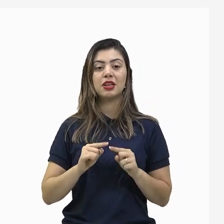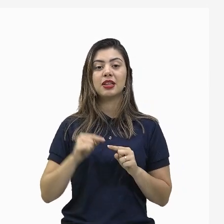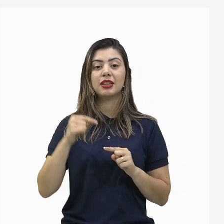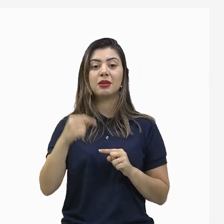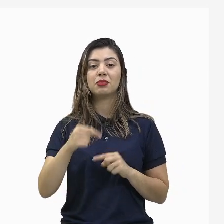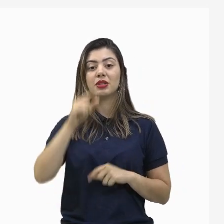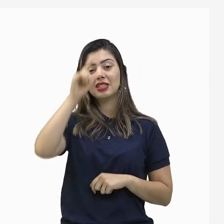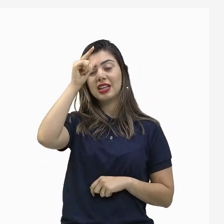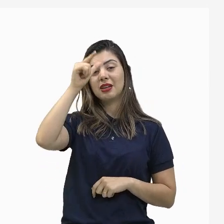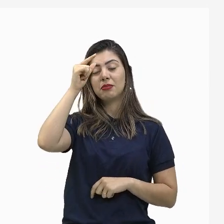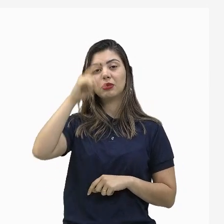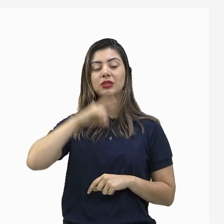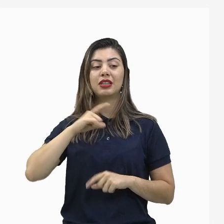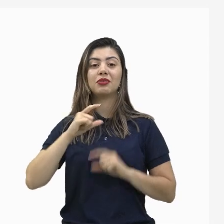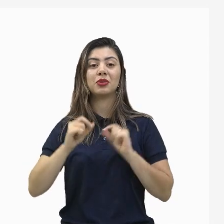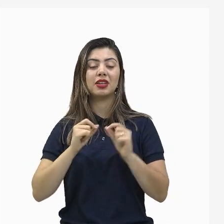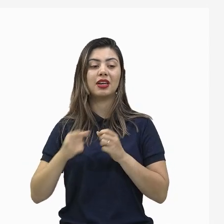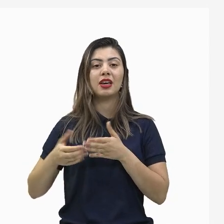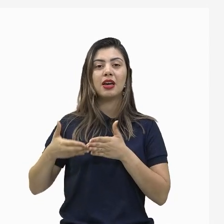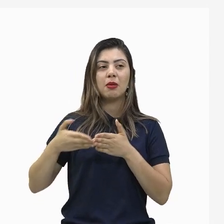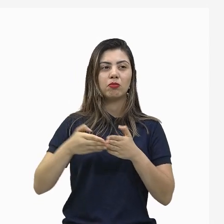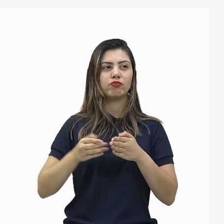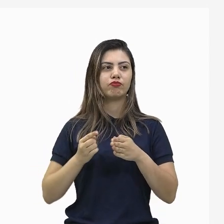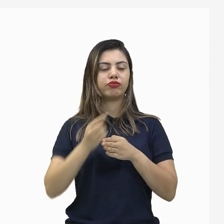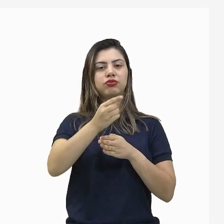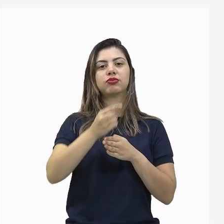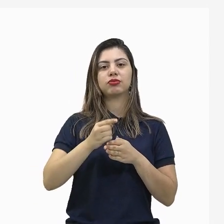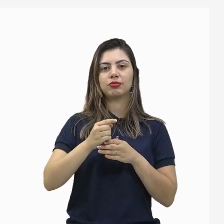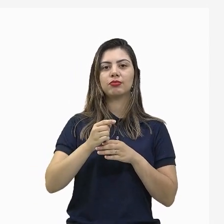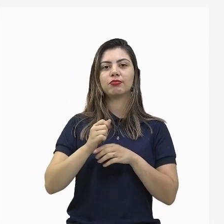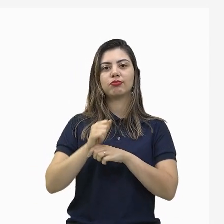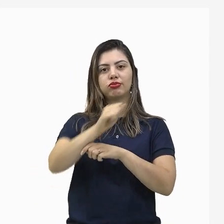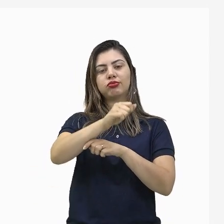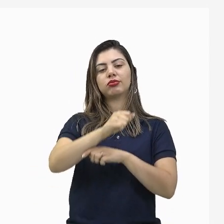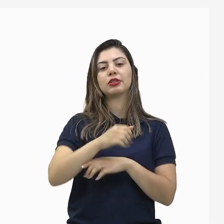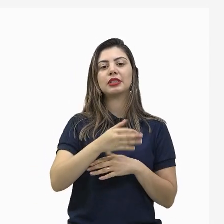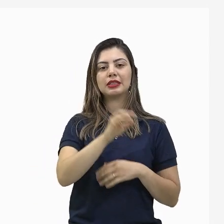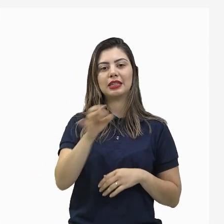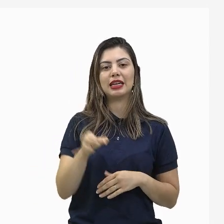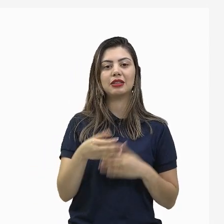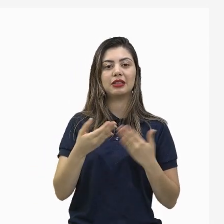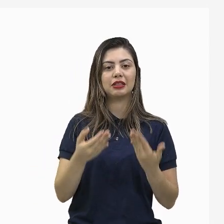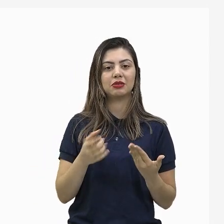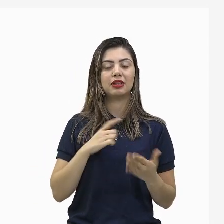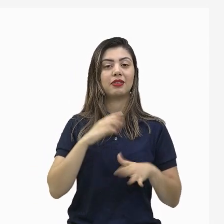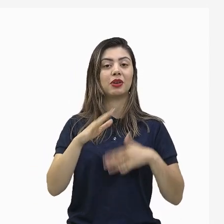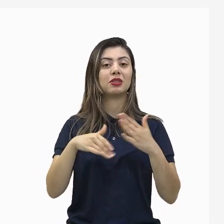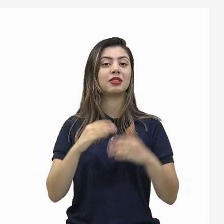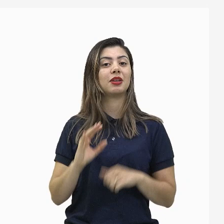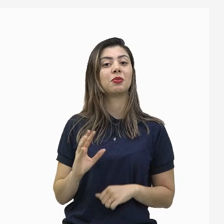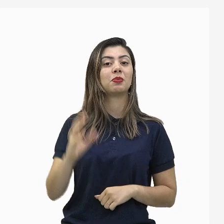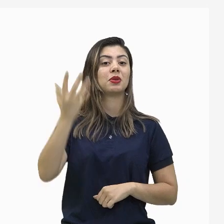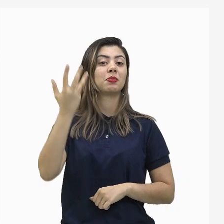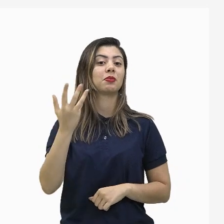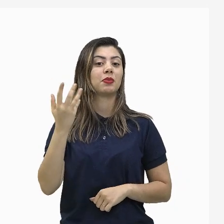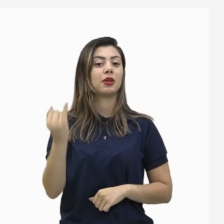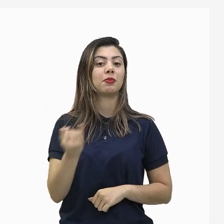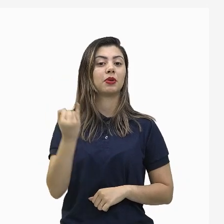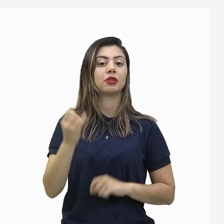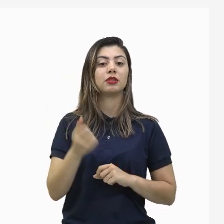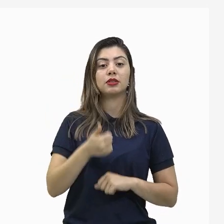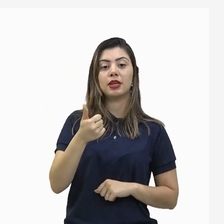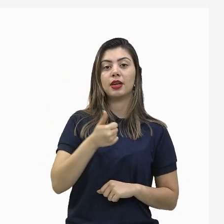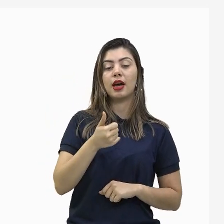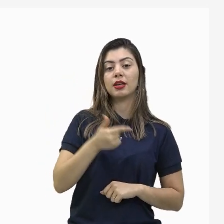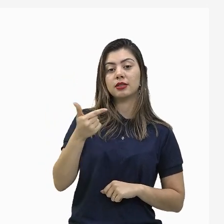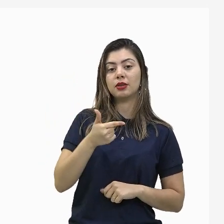a navios. Então, nós temos aí as ofensivas decisivas, que são o quê? A Segunda Batalha de Marne,